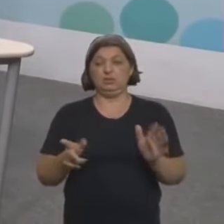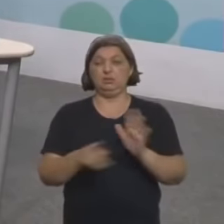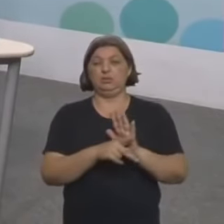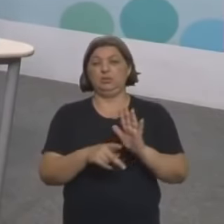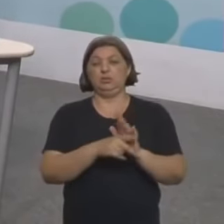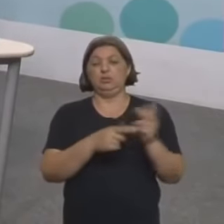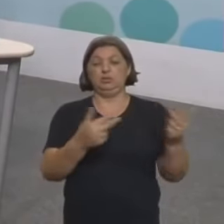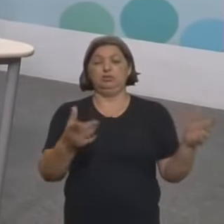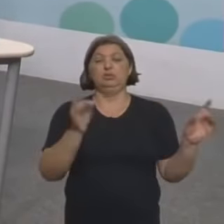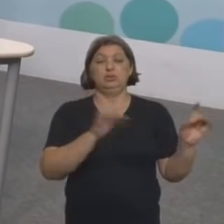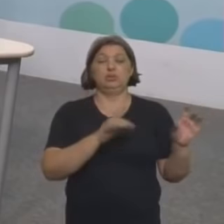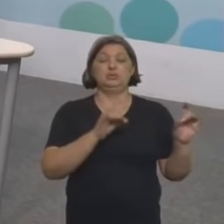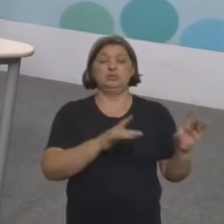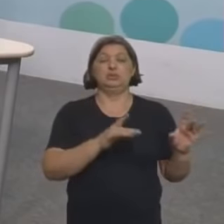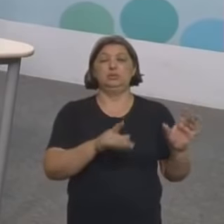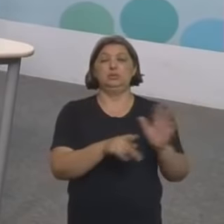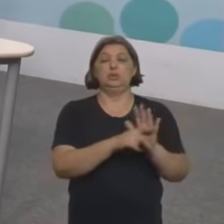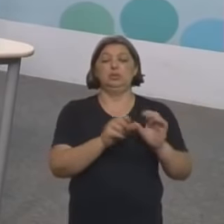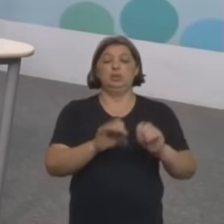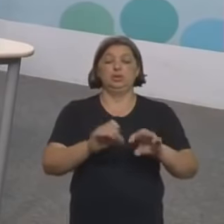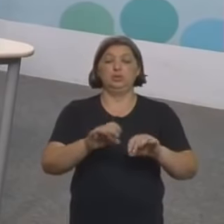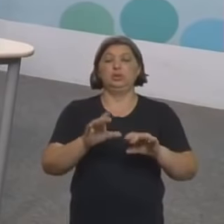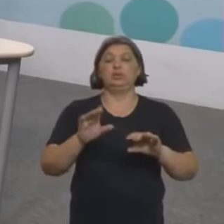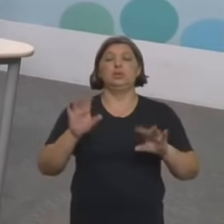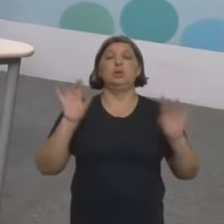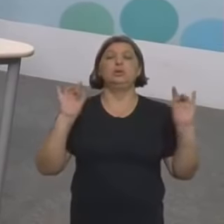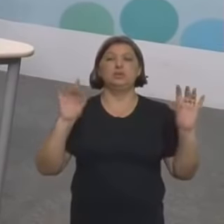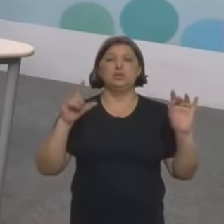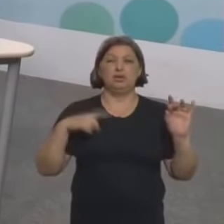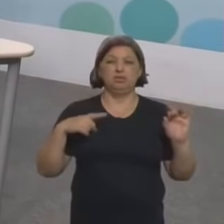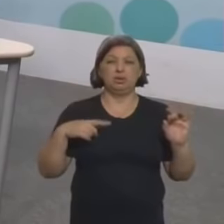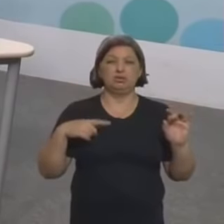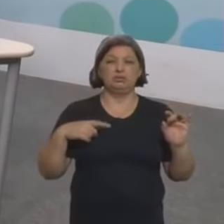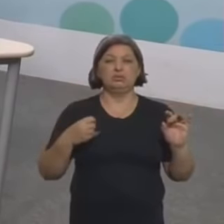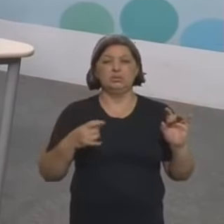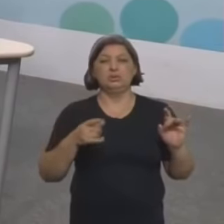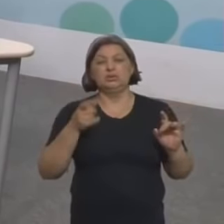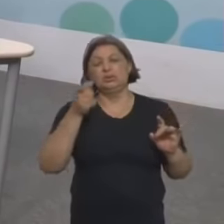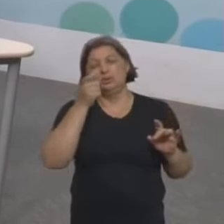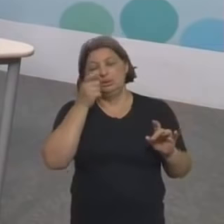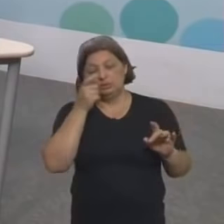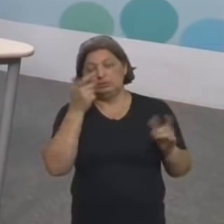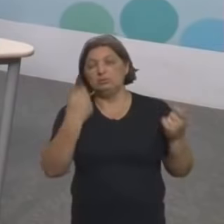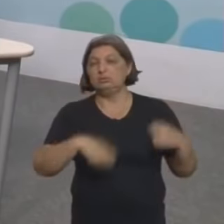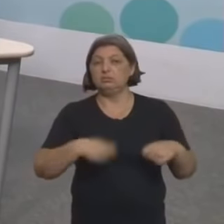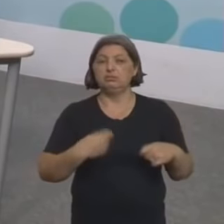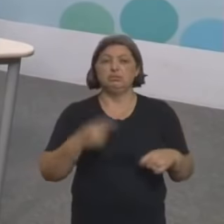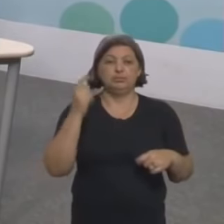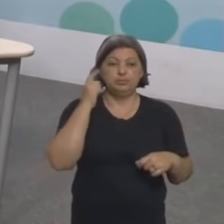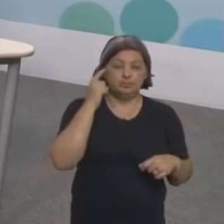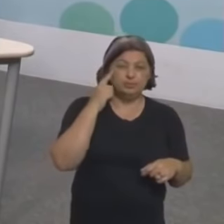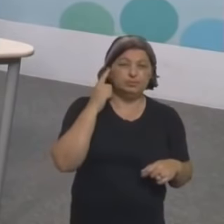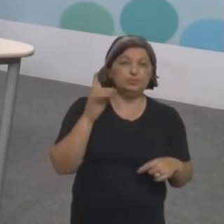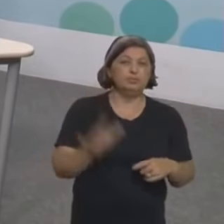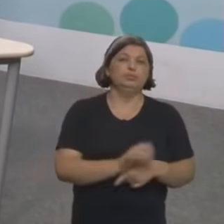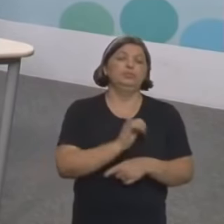específicas para a educação especial. E se não houver, seria interessante pensar sobre